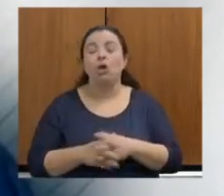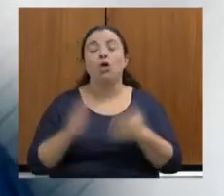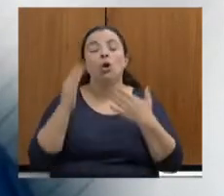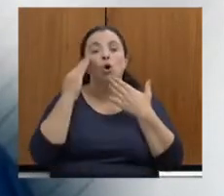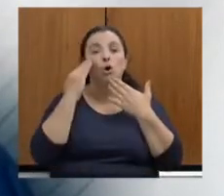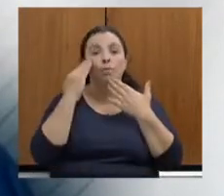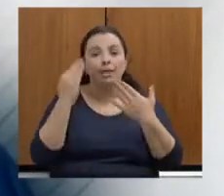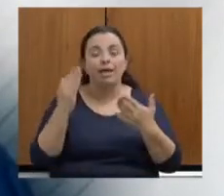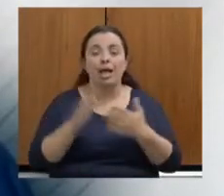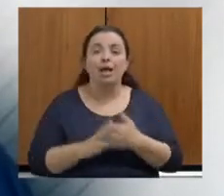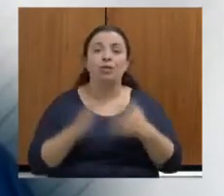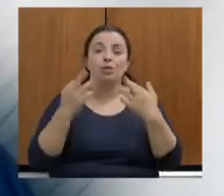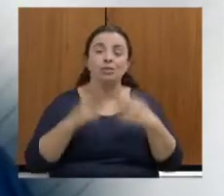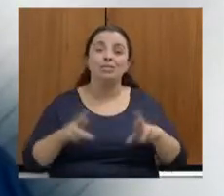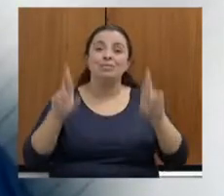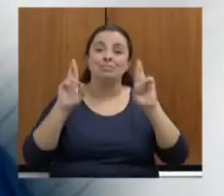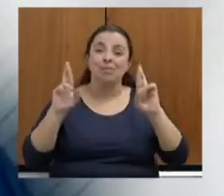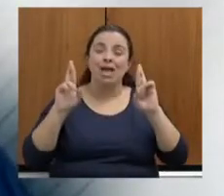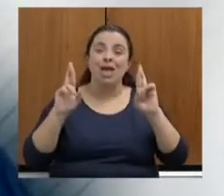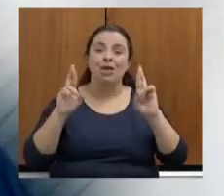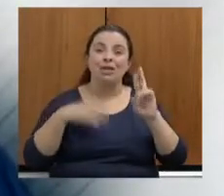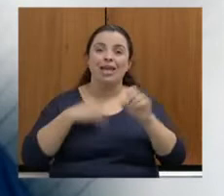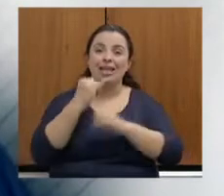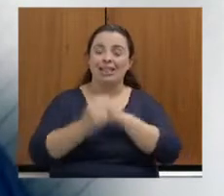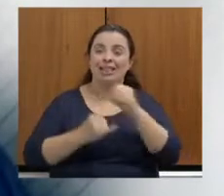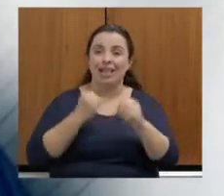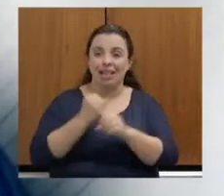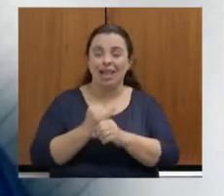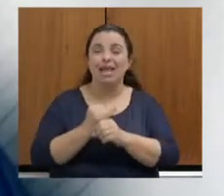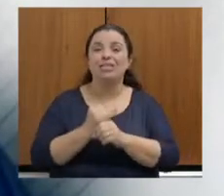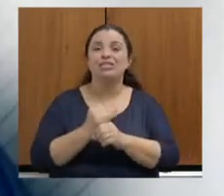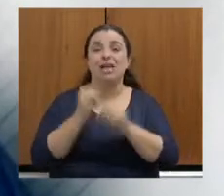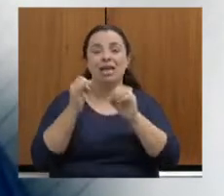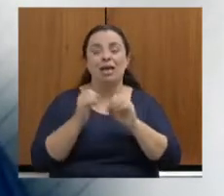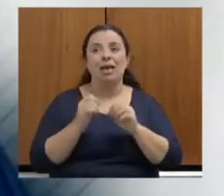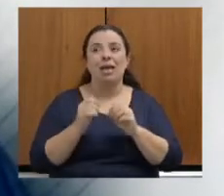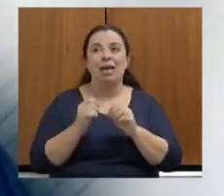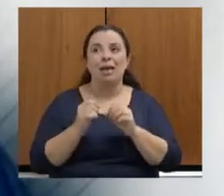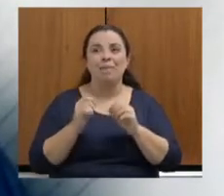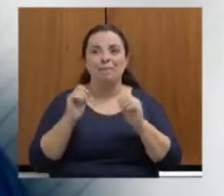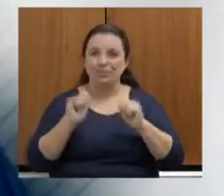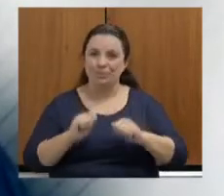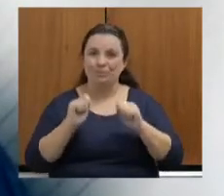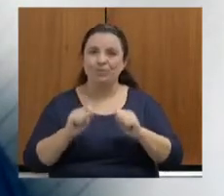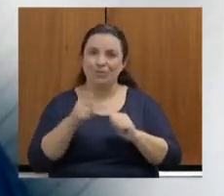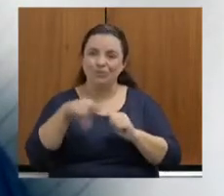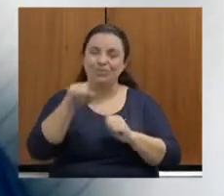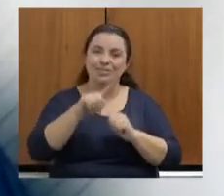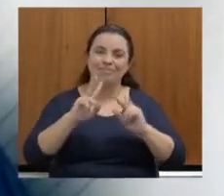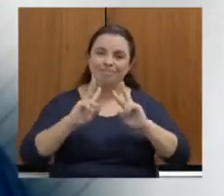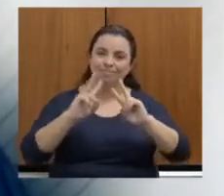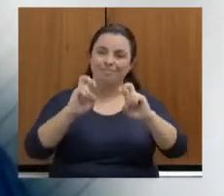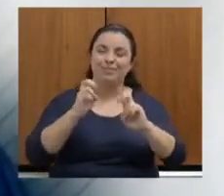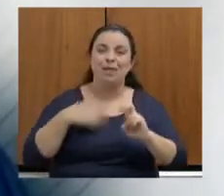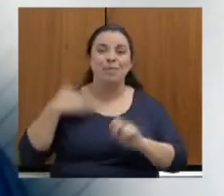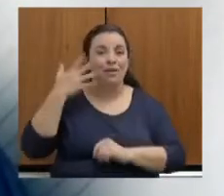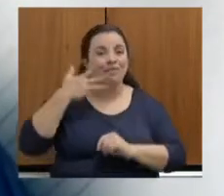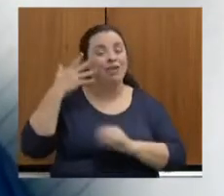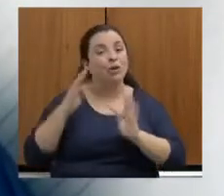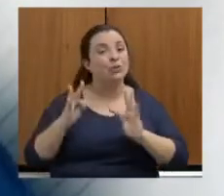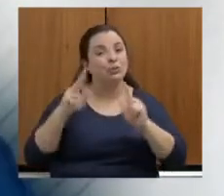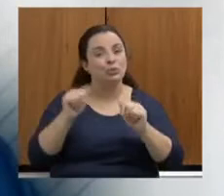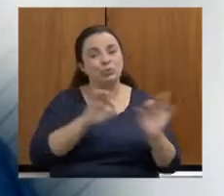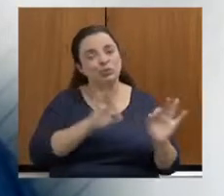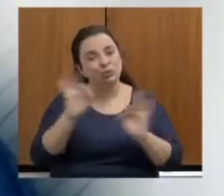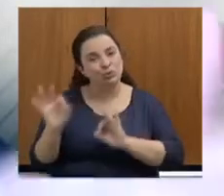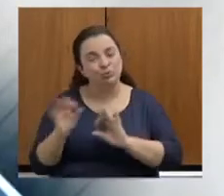a conexão tenha permitido que vocês têm ouvido por inteira minha fala e fico à disposição